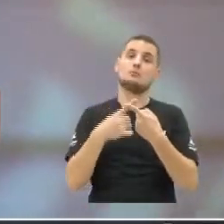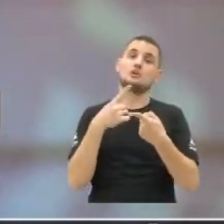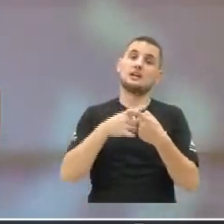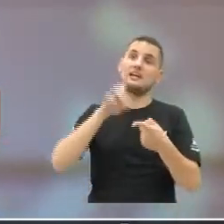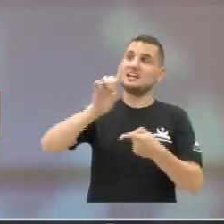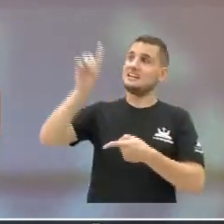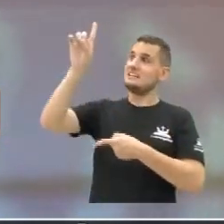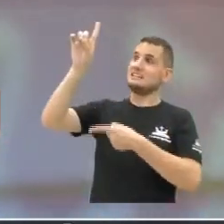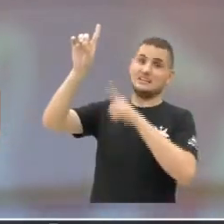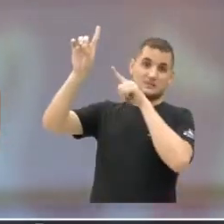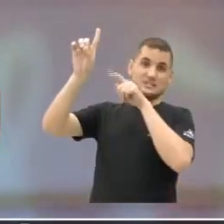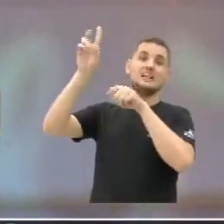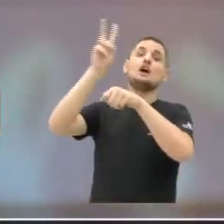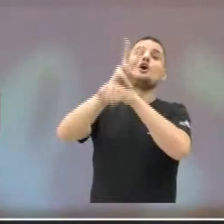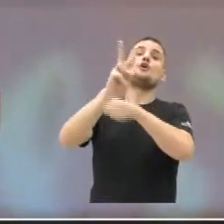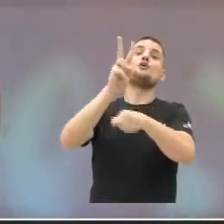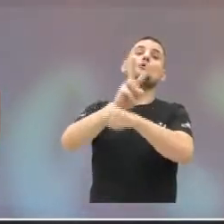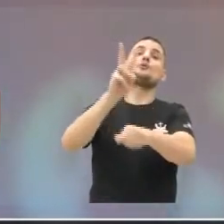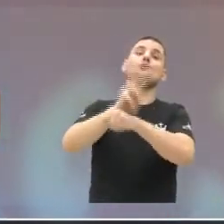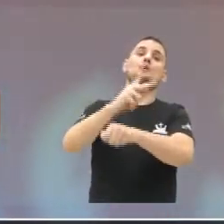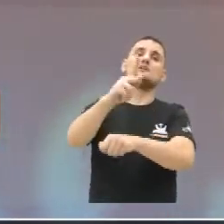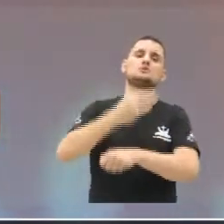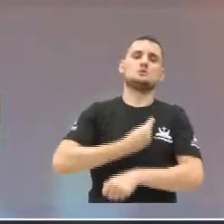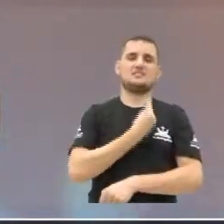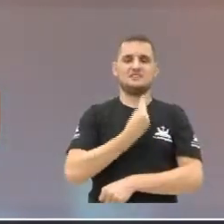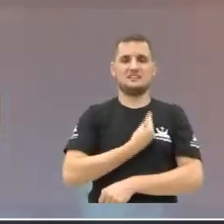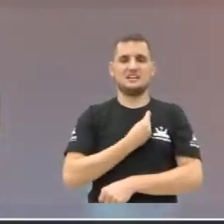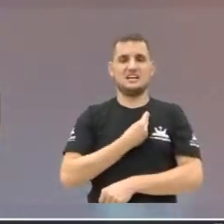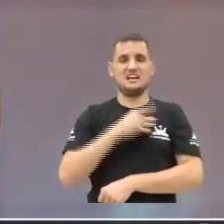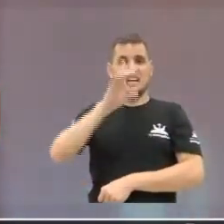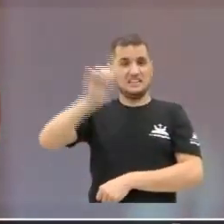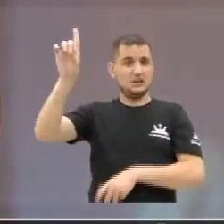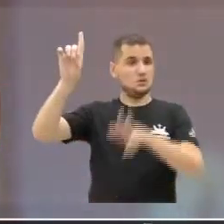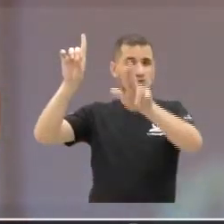Deus cuida de você, Deus não desampara você.